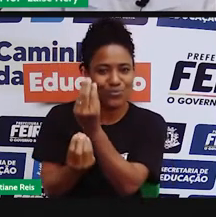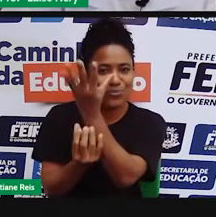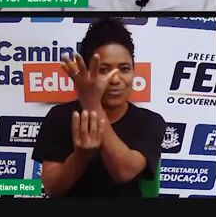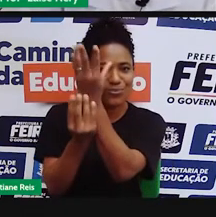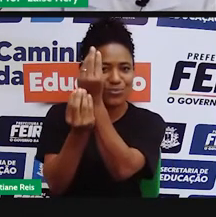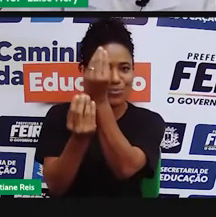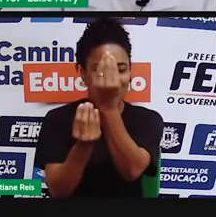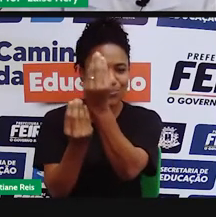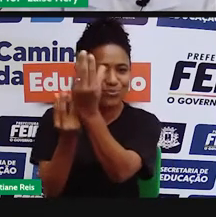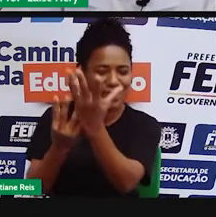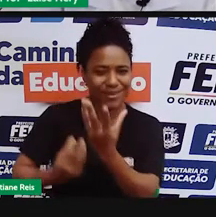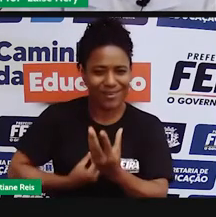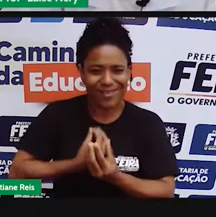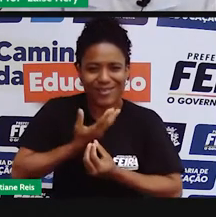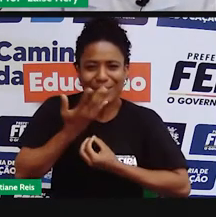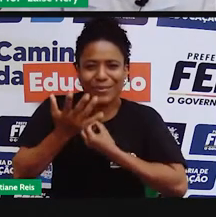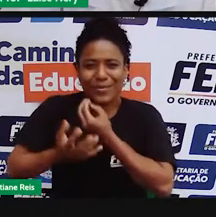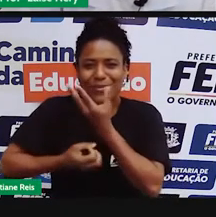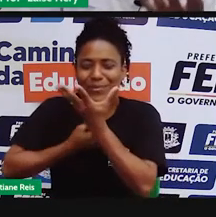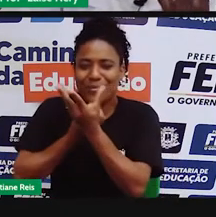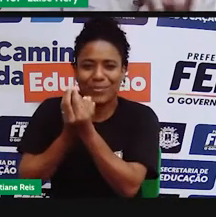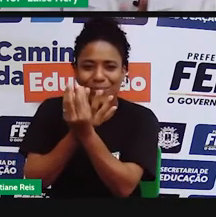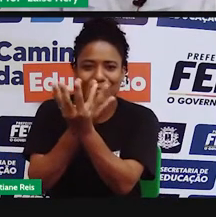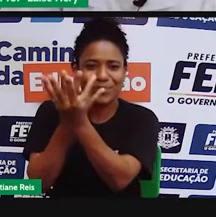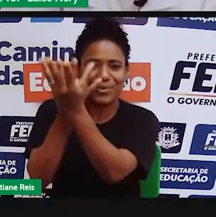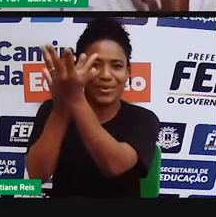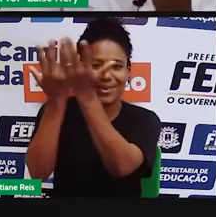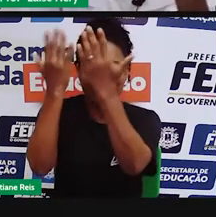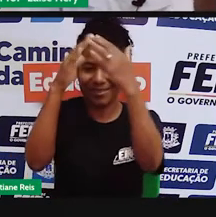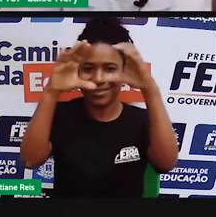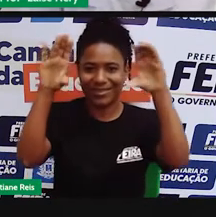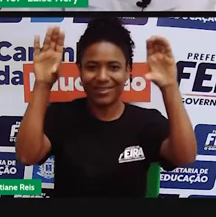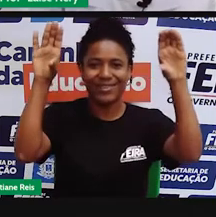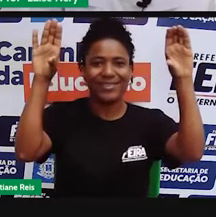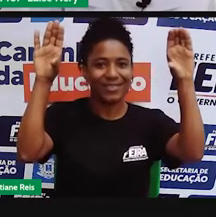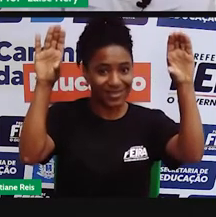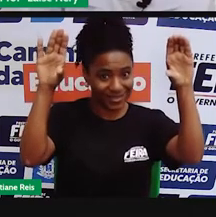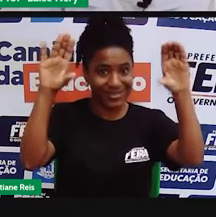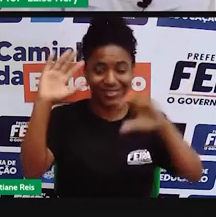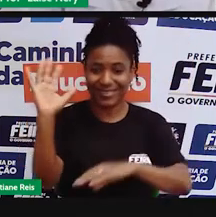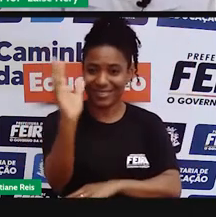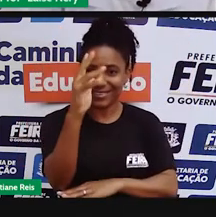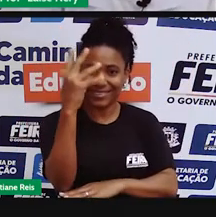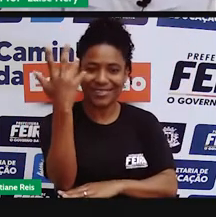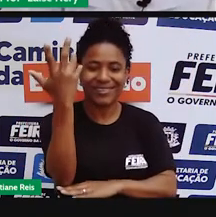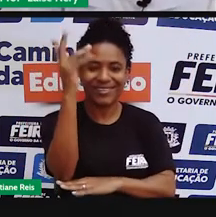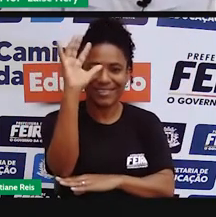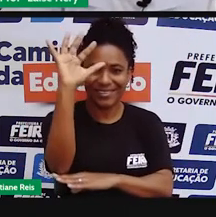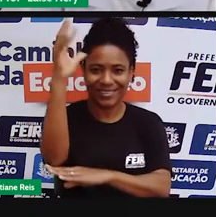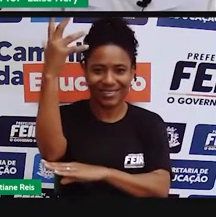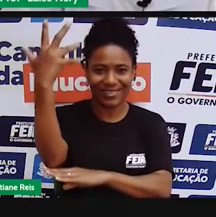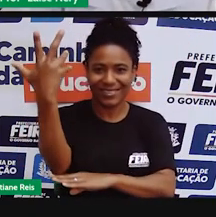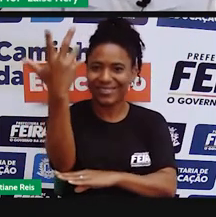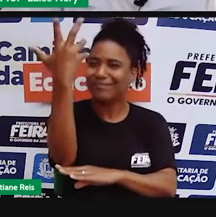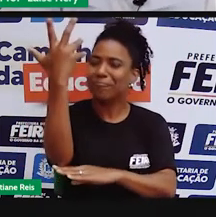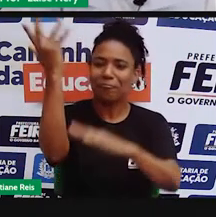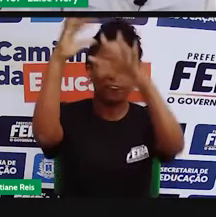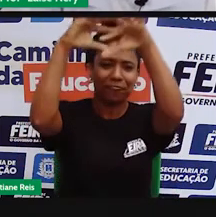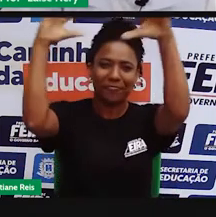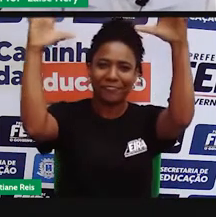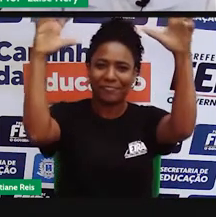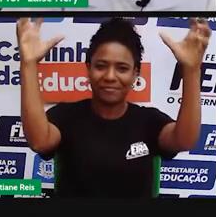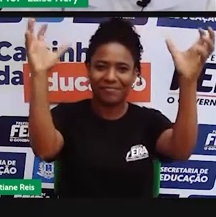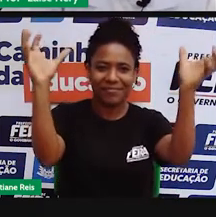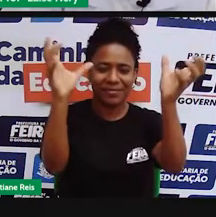fosse o crescimento das árvores em direção ao céu fosse um poema que a terra escreve para o céu. E se a gente